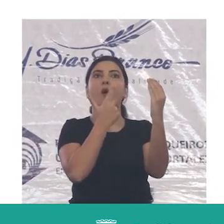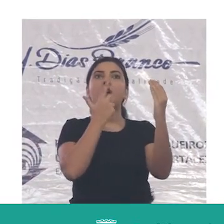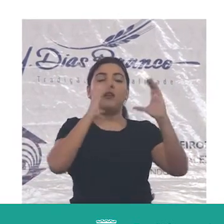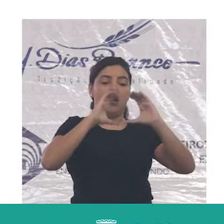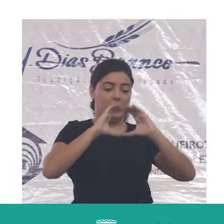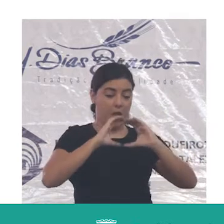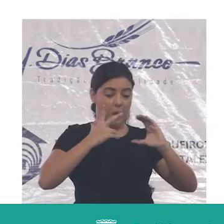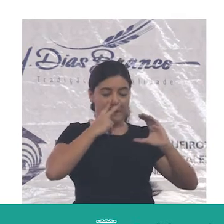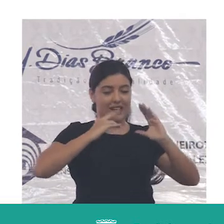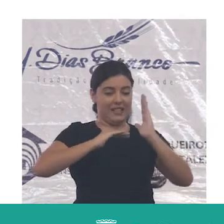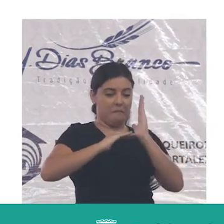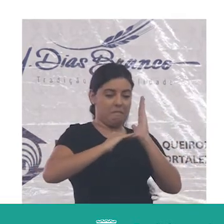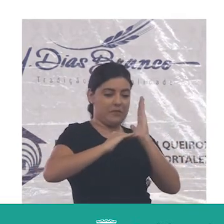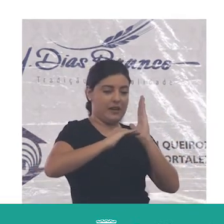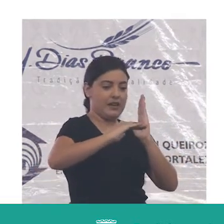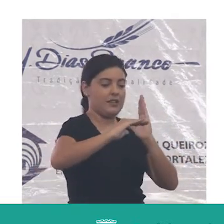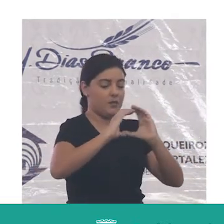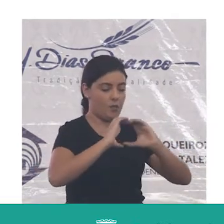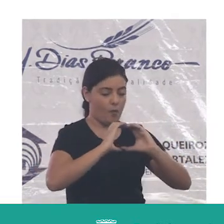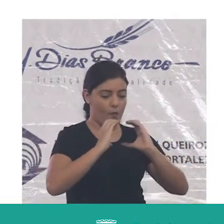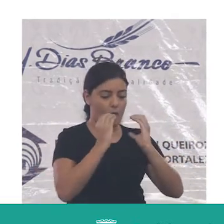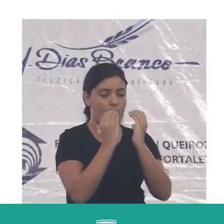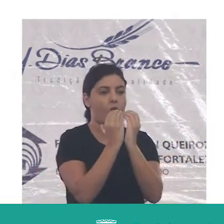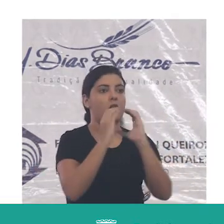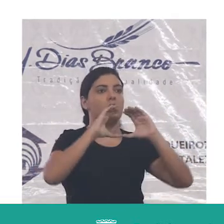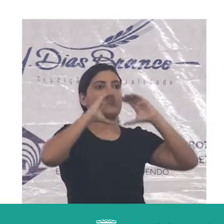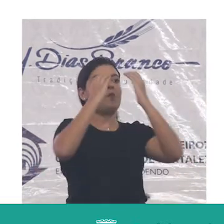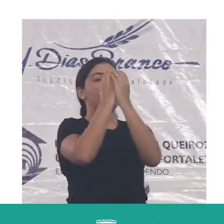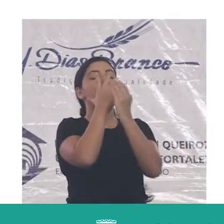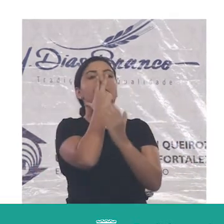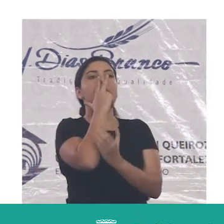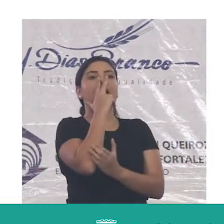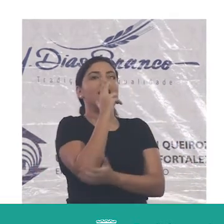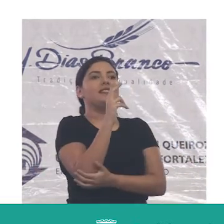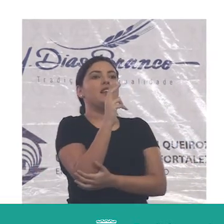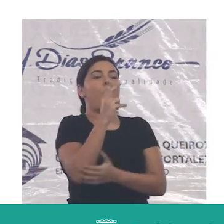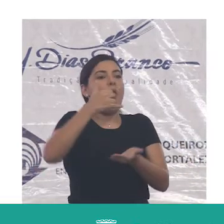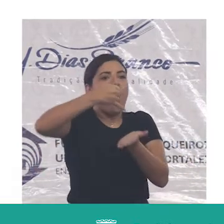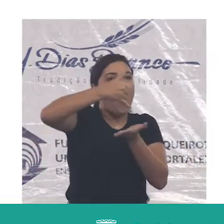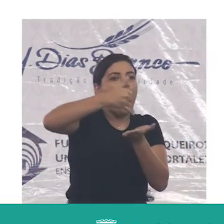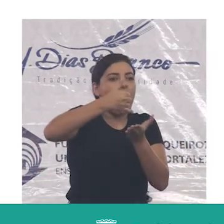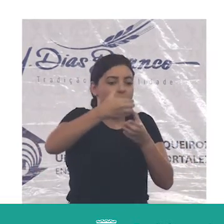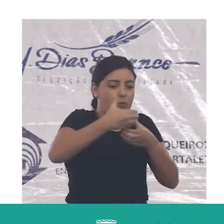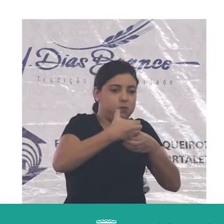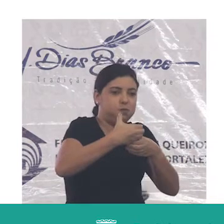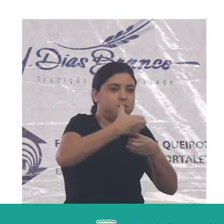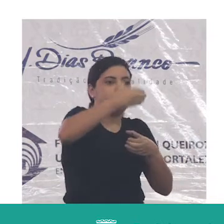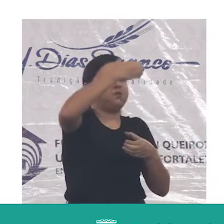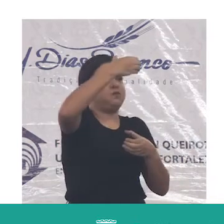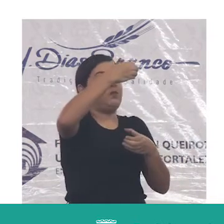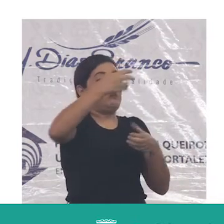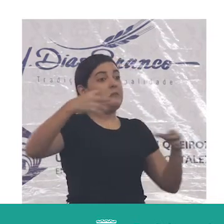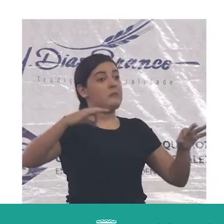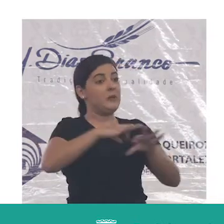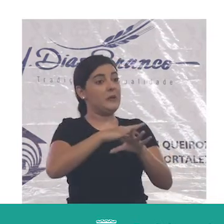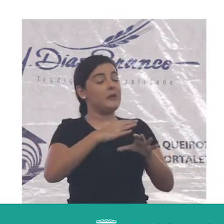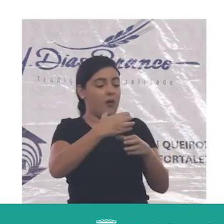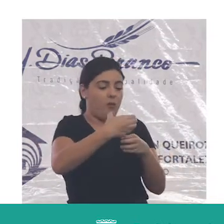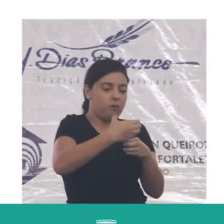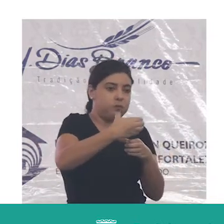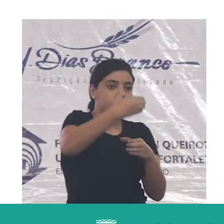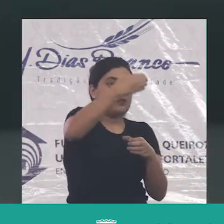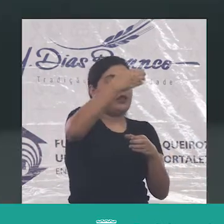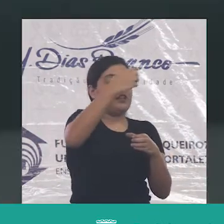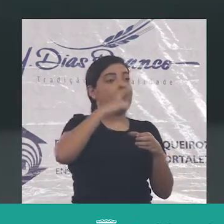em cima. Tipo uma lata de leite condensado ou uma lata de óleo de cozinha. Uma lata redonda qualquer. A gente